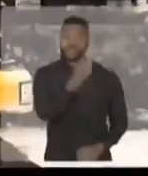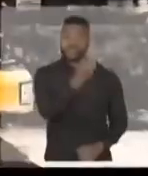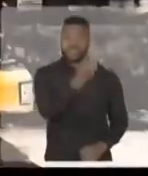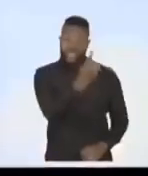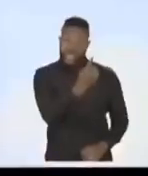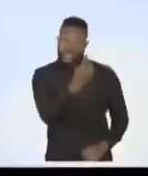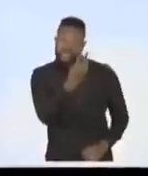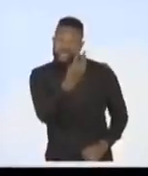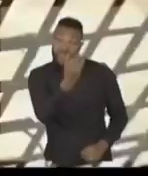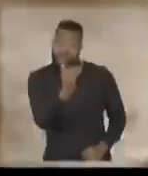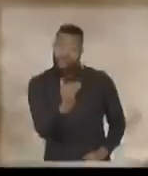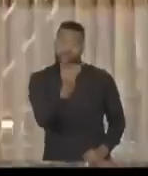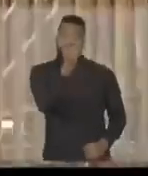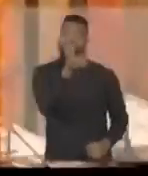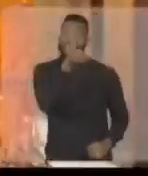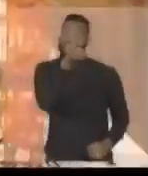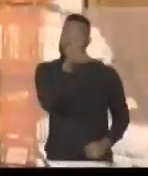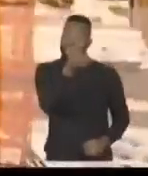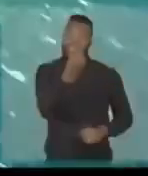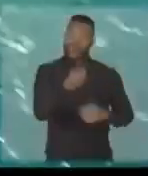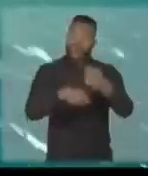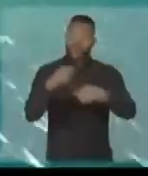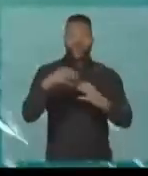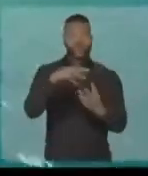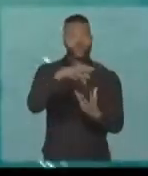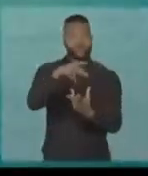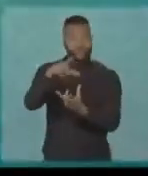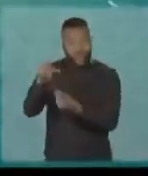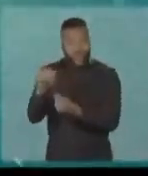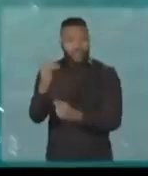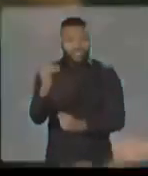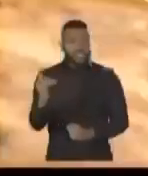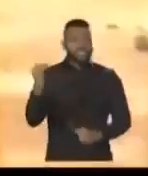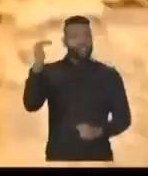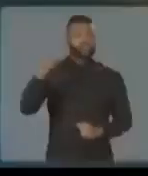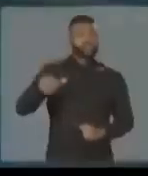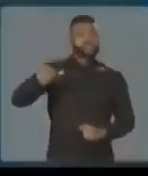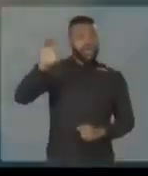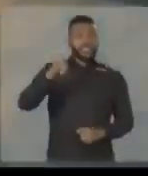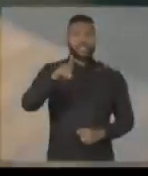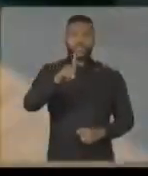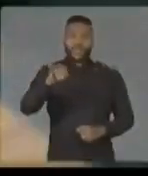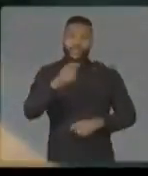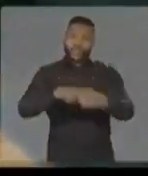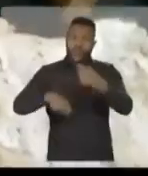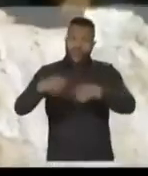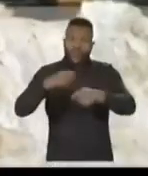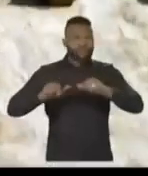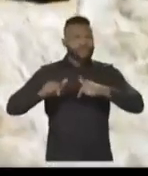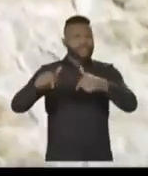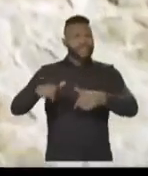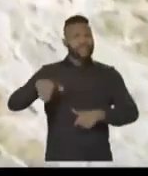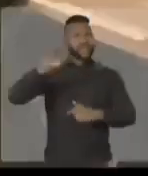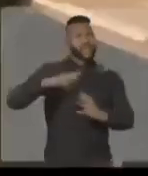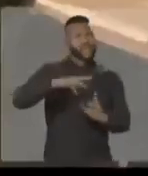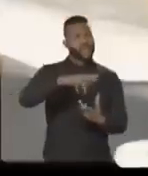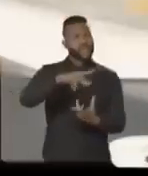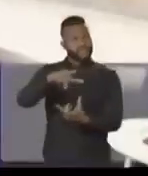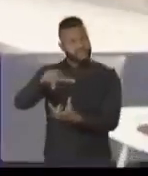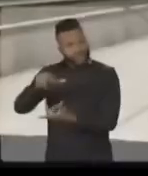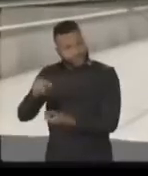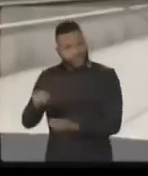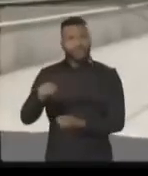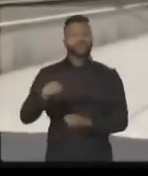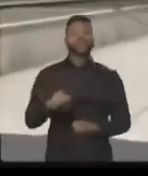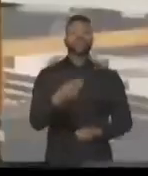de 13ª para a 6ª economia mundial e teve um crescimento maior que a média das economias mais avançadas no